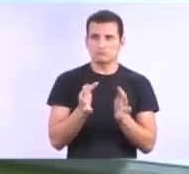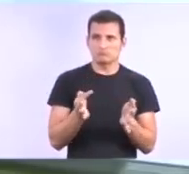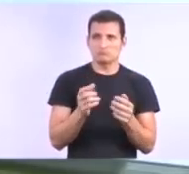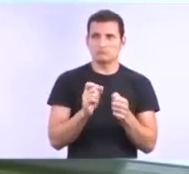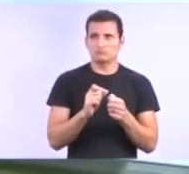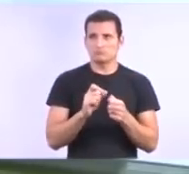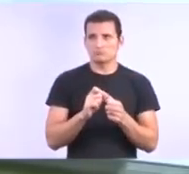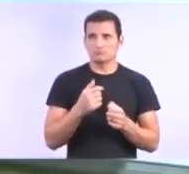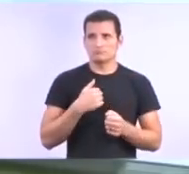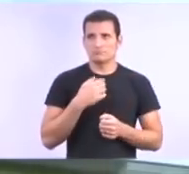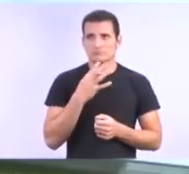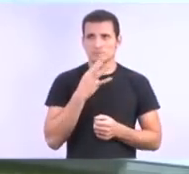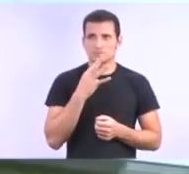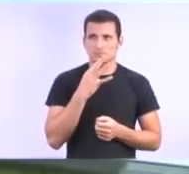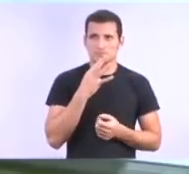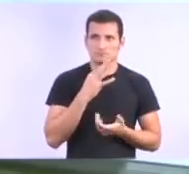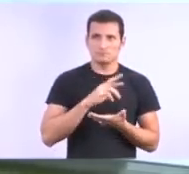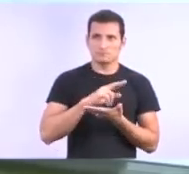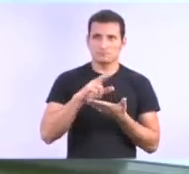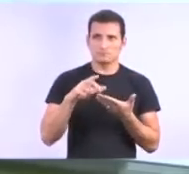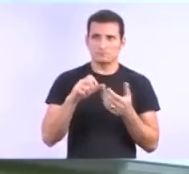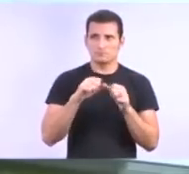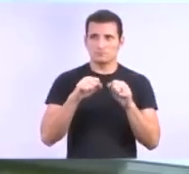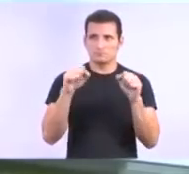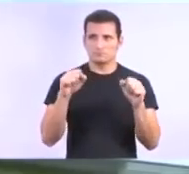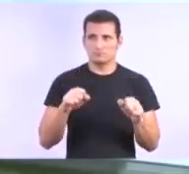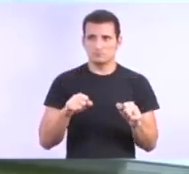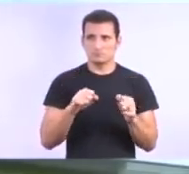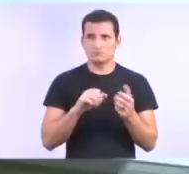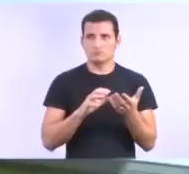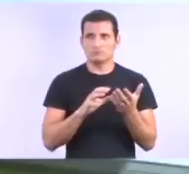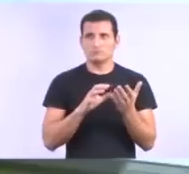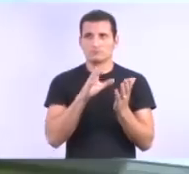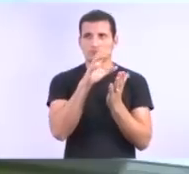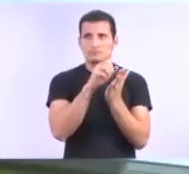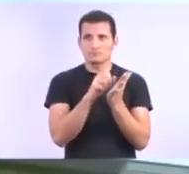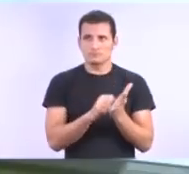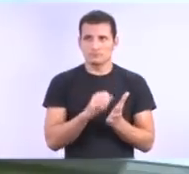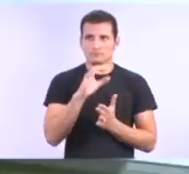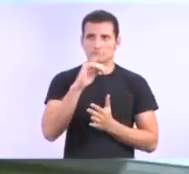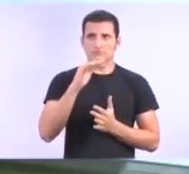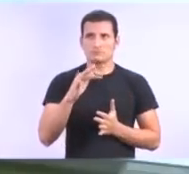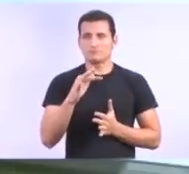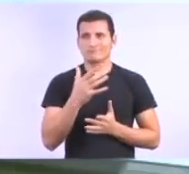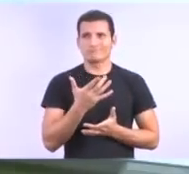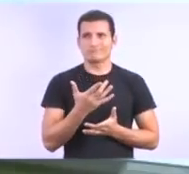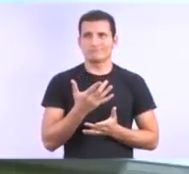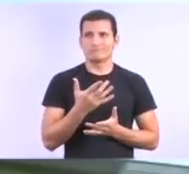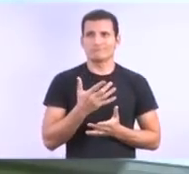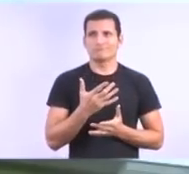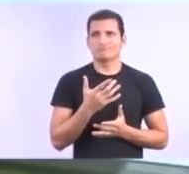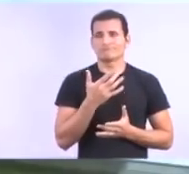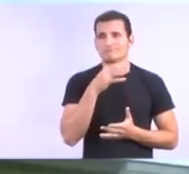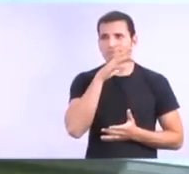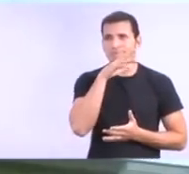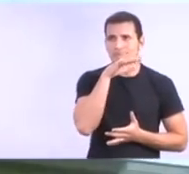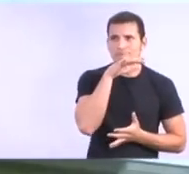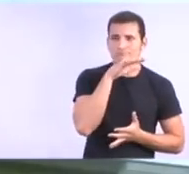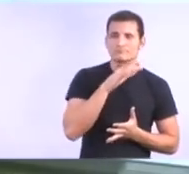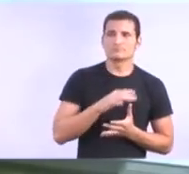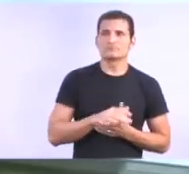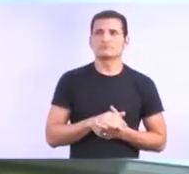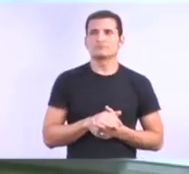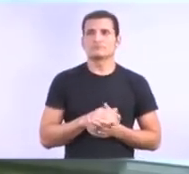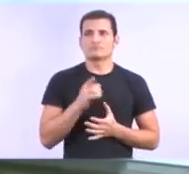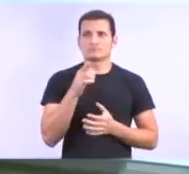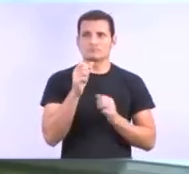eu conheço tanto sistema cujo cadastro CPF é totalmente irreal, não existe. E você pode ainda mais, você